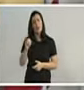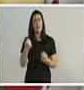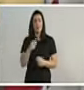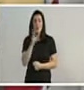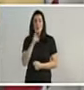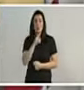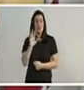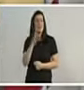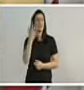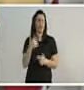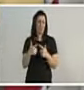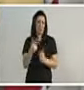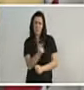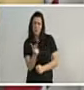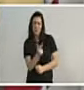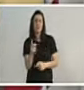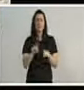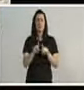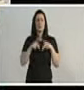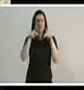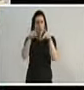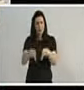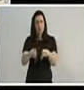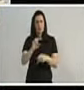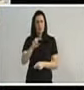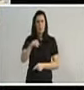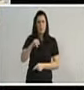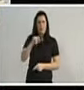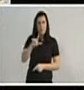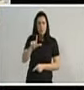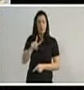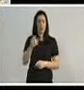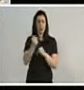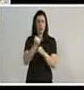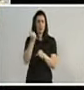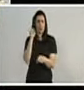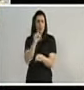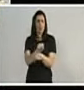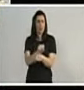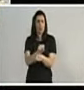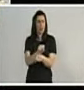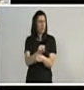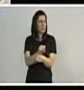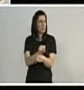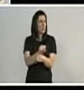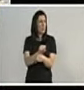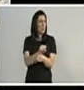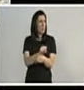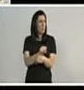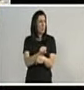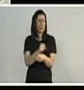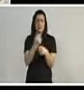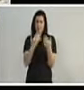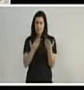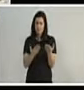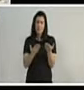urbanos depois também tem a questão da ponte envolvente tem as fotos a obra está paralisada então tá aí né esse é o estágio